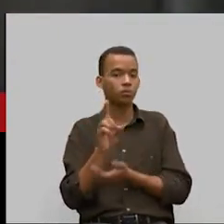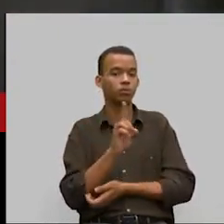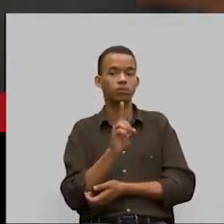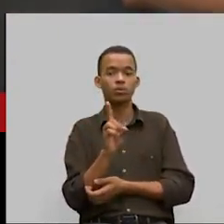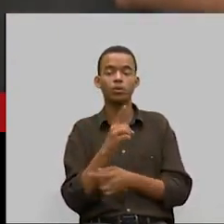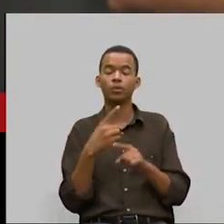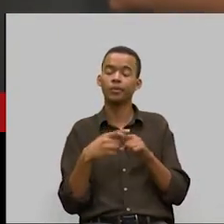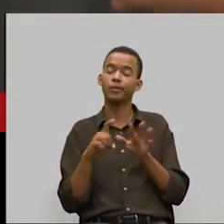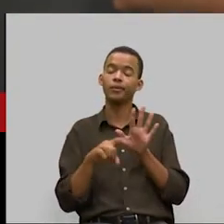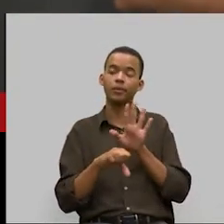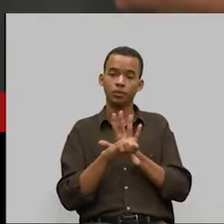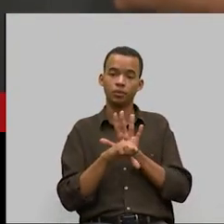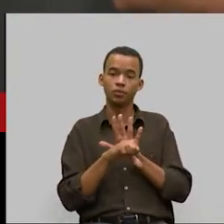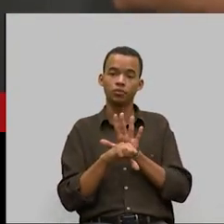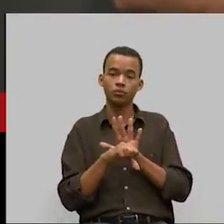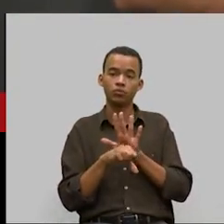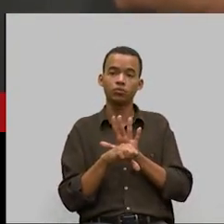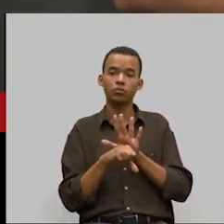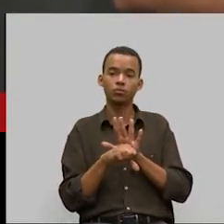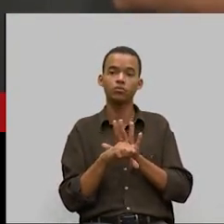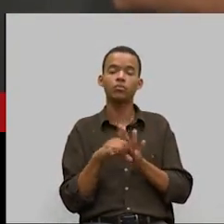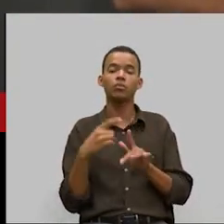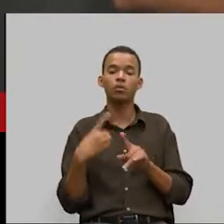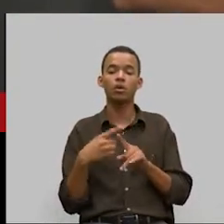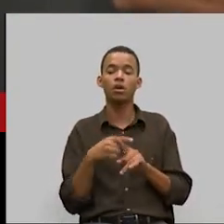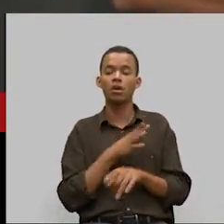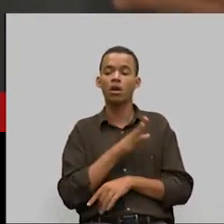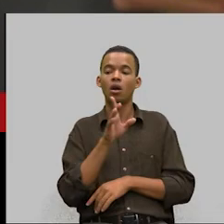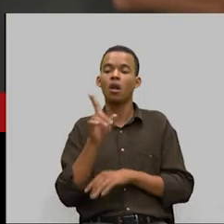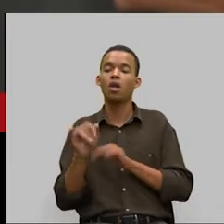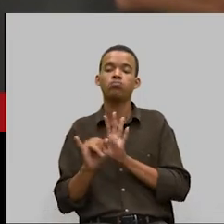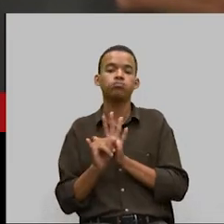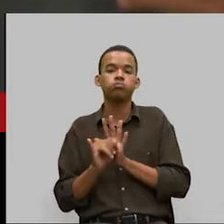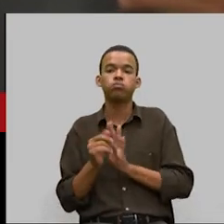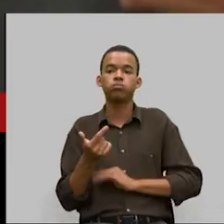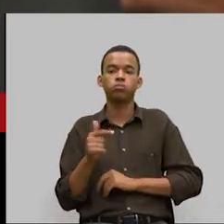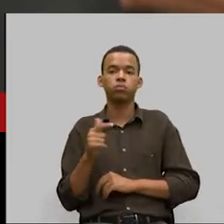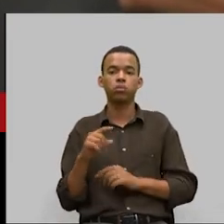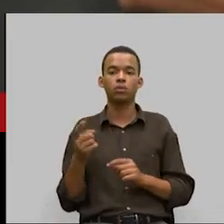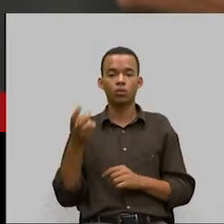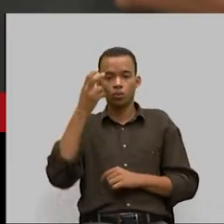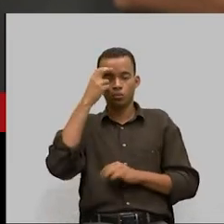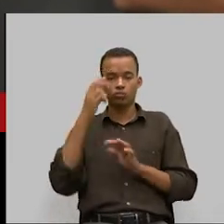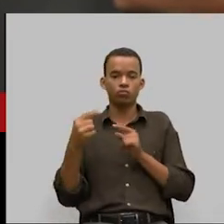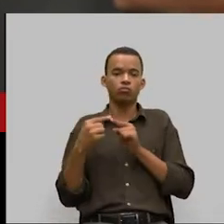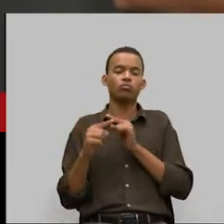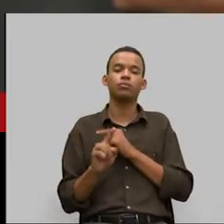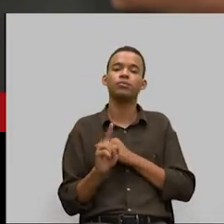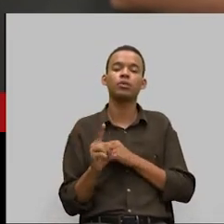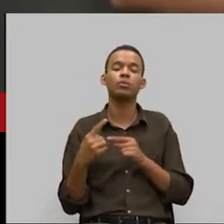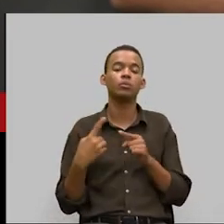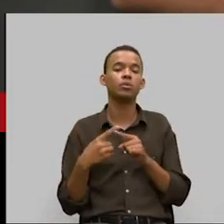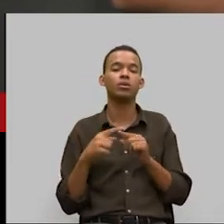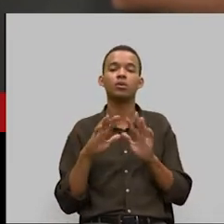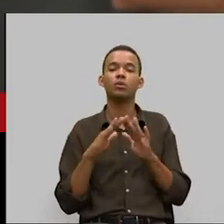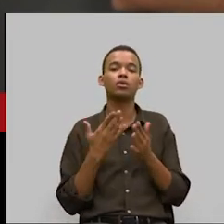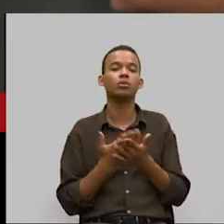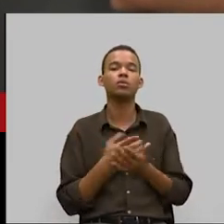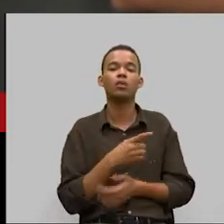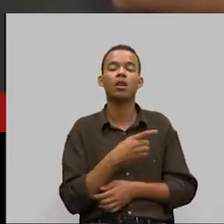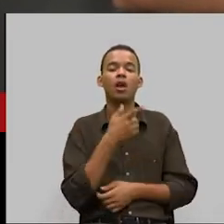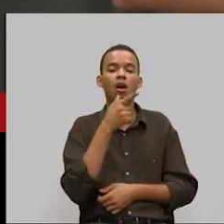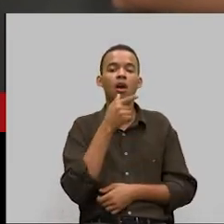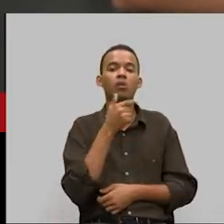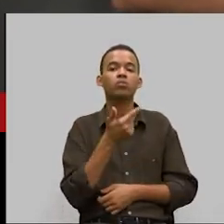ele ele não vai se sentir na sua identidade não vai ser valorizado fecha também porque na escolinha não tem água